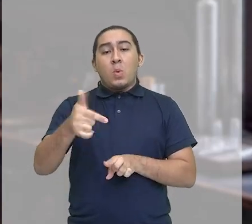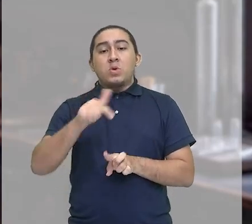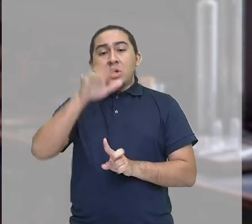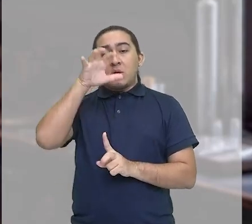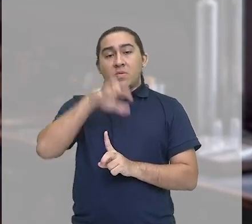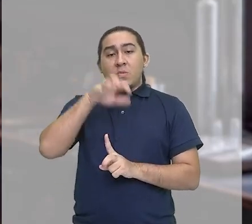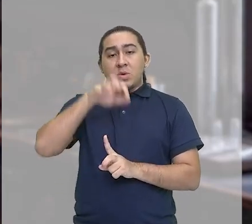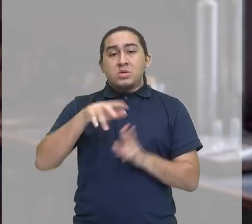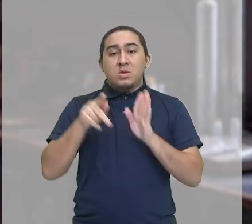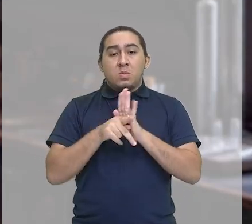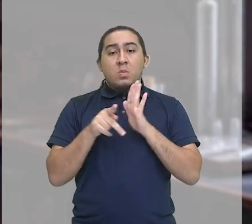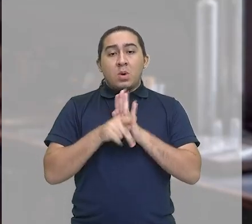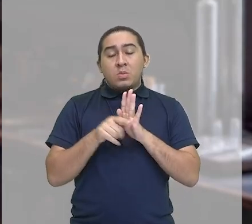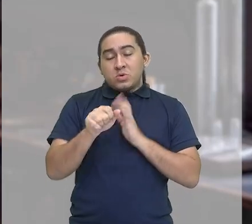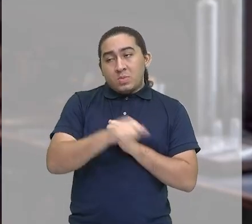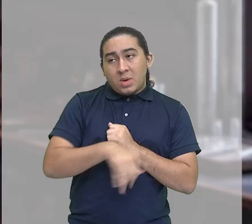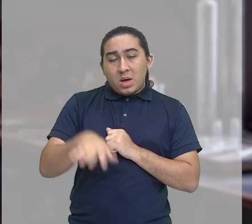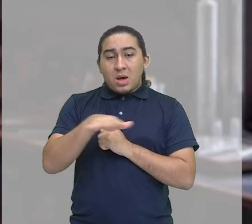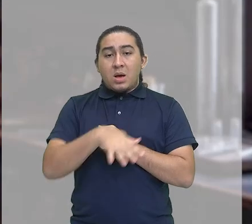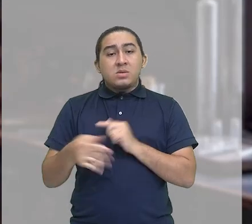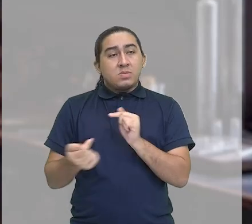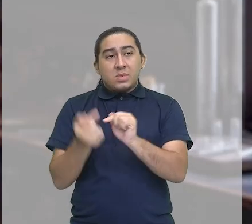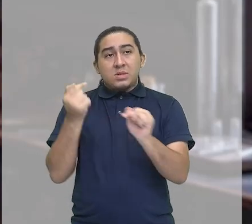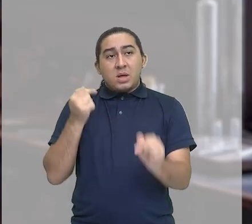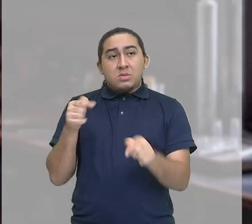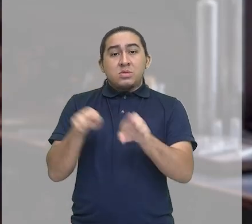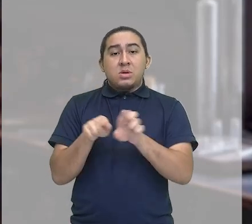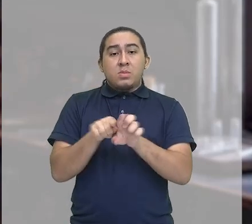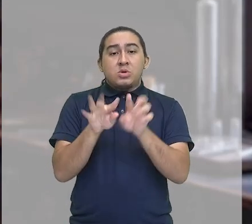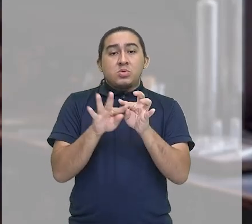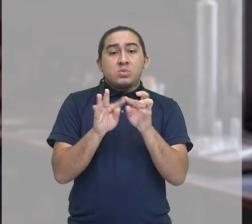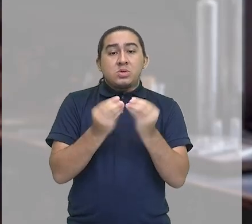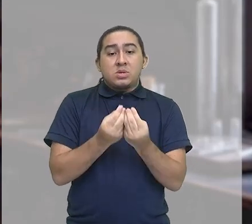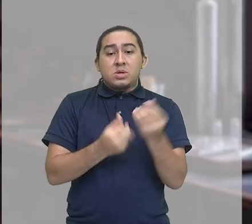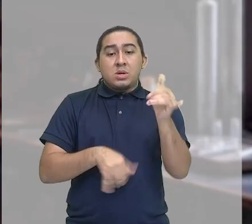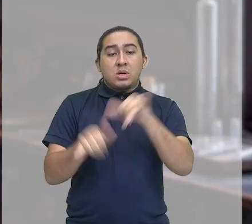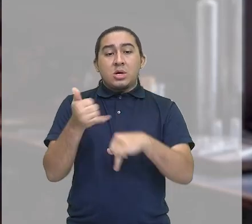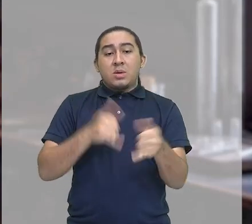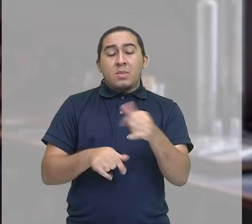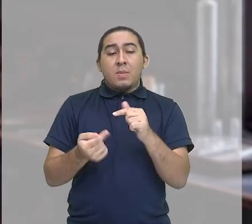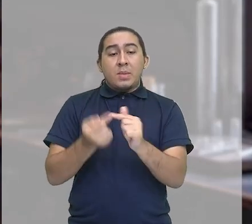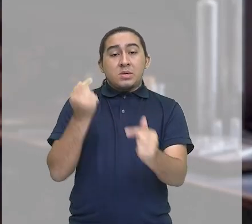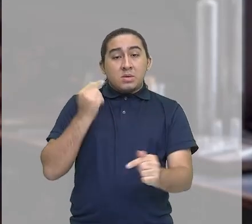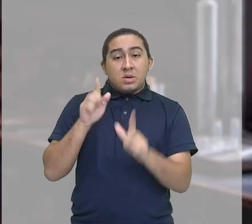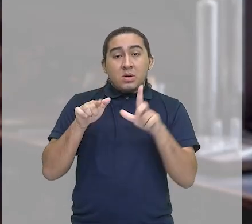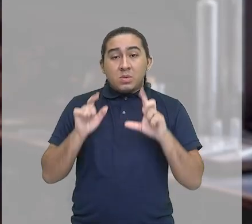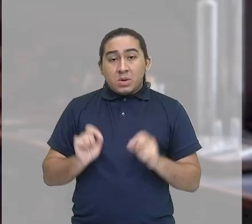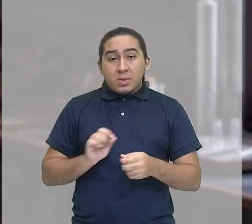nessa atmosfera primitiva e nessa composição química da Terra primitiva eram as